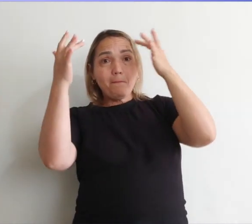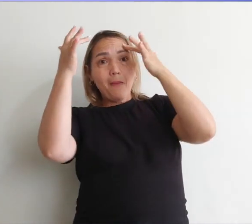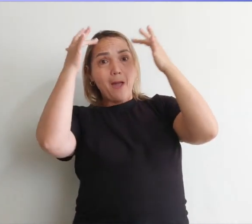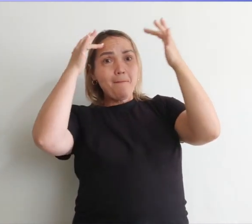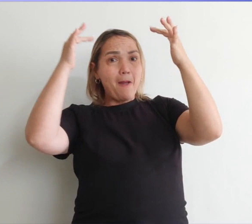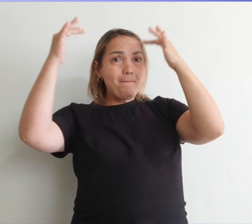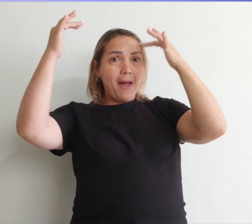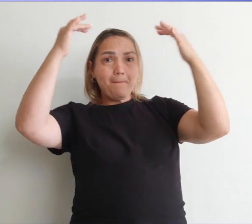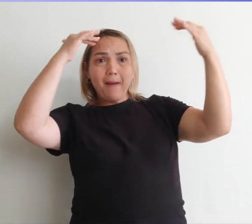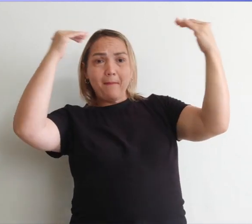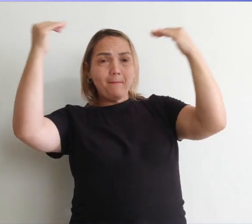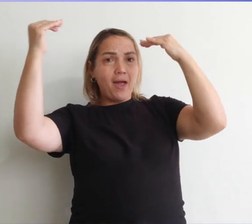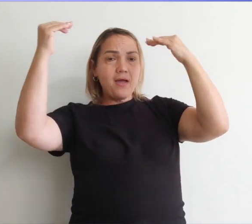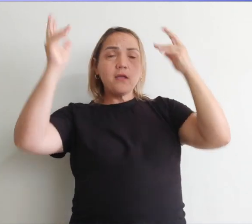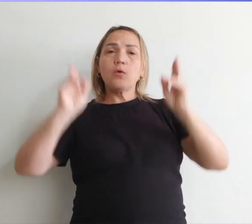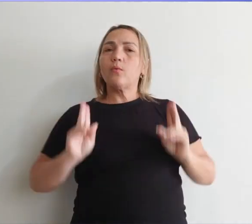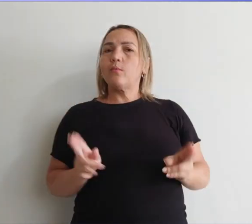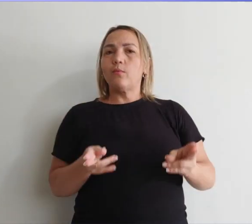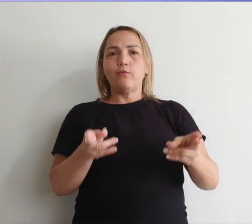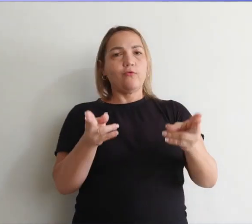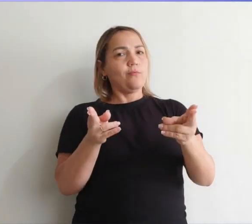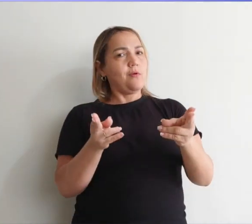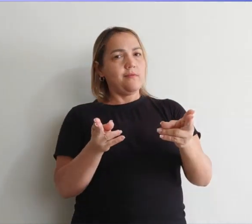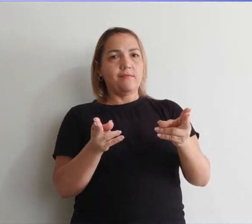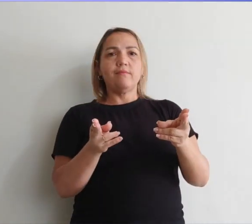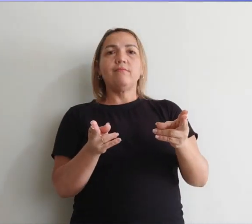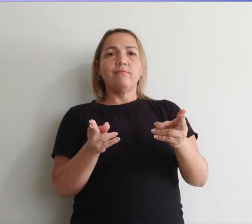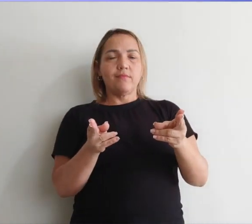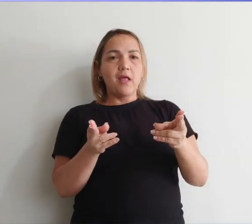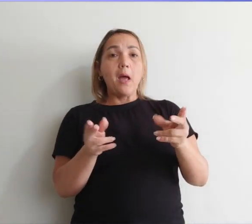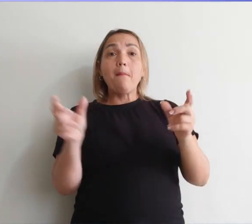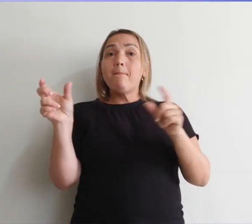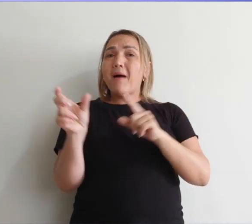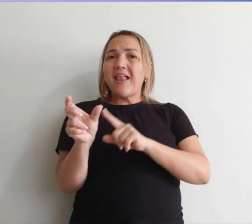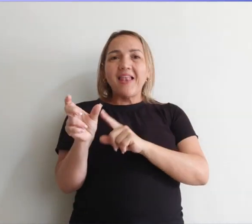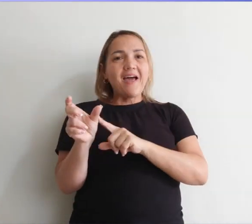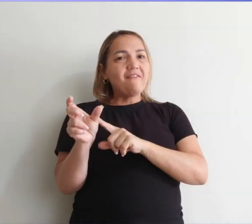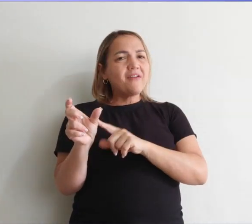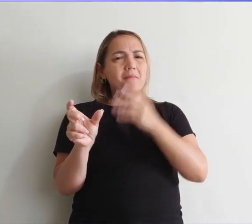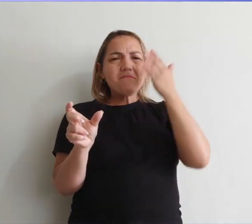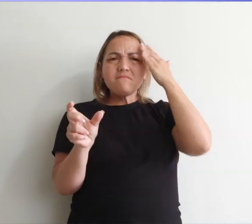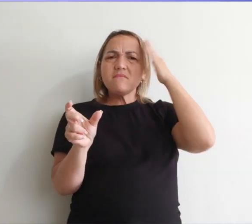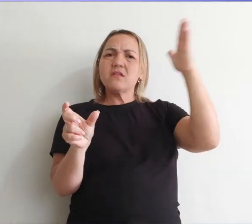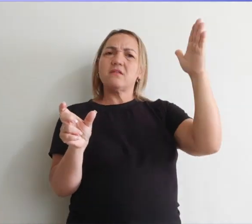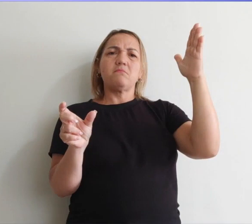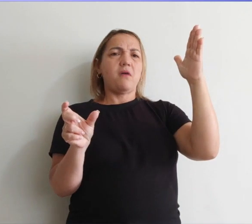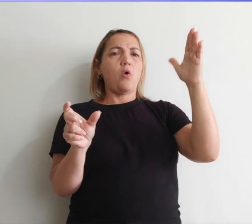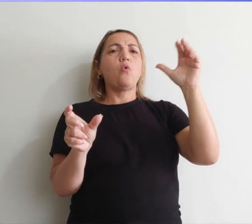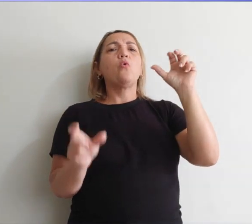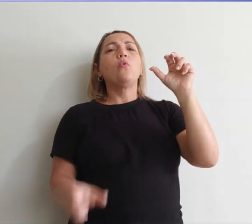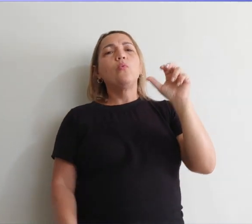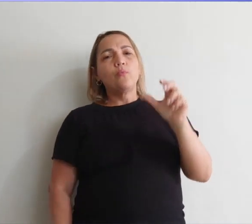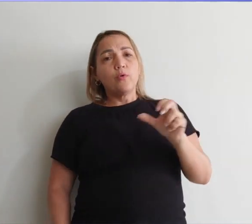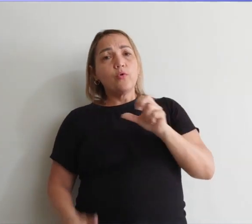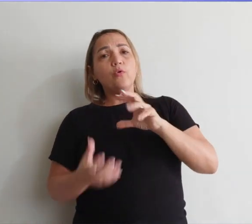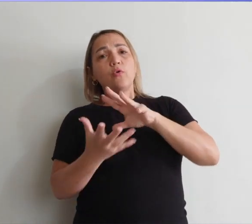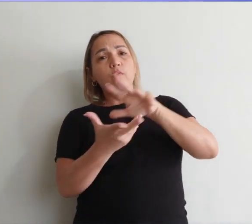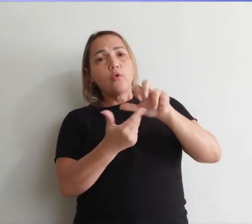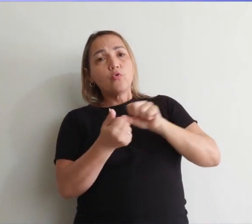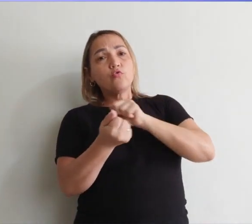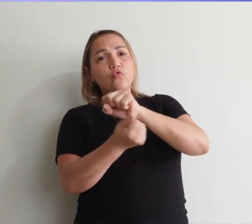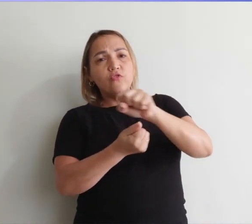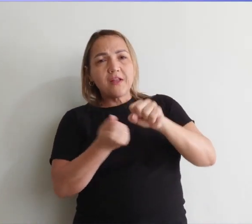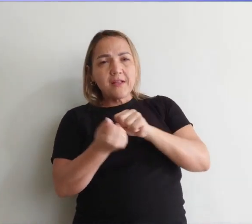das pessoas e continuar. A palavra-chave, sustentabilidade. Então, qualquer